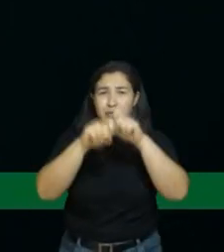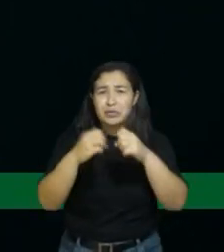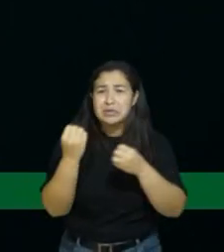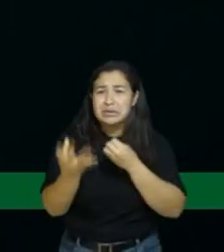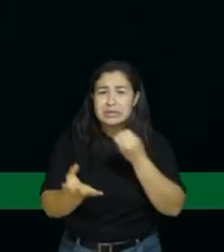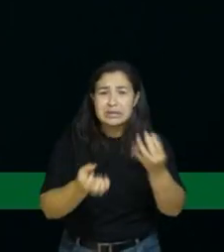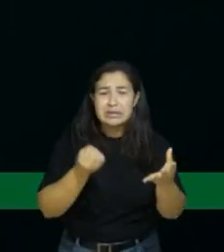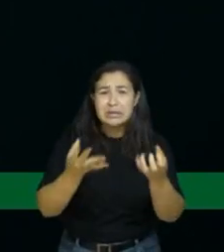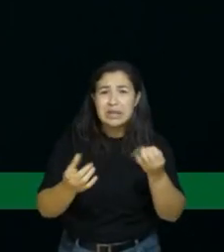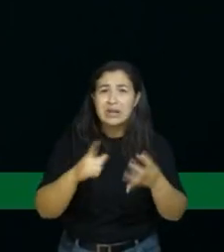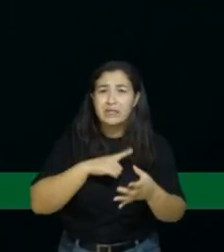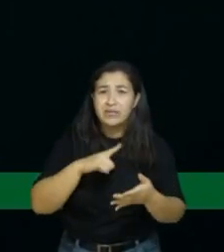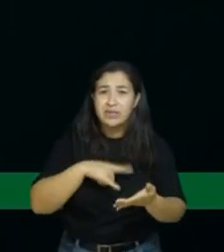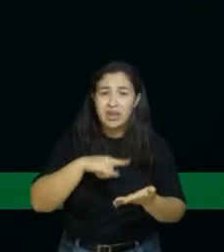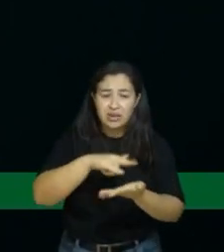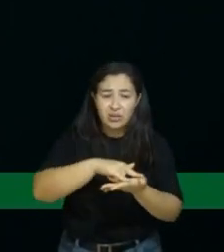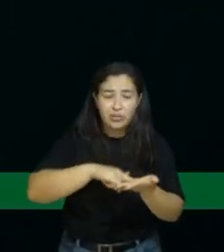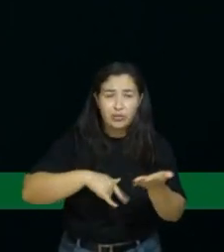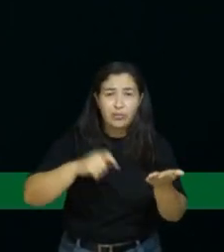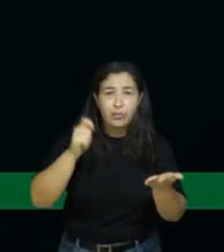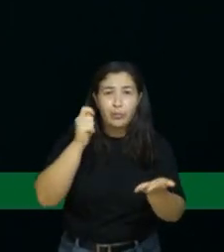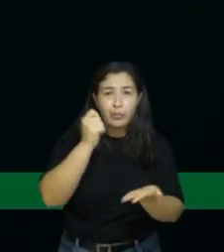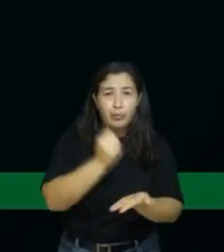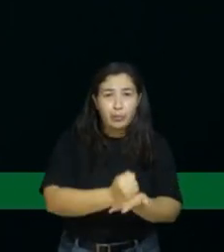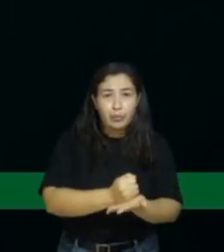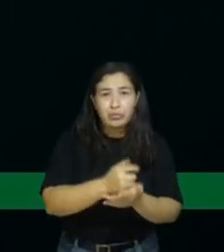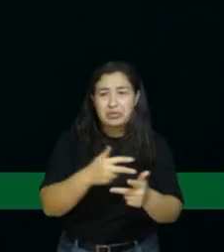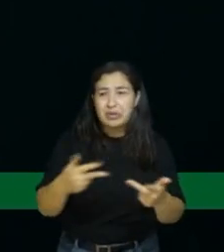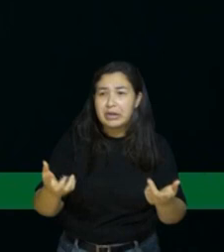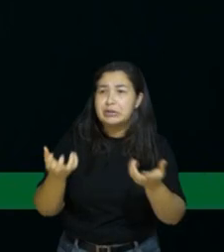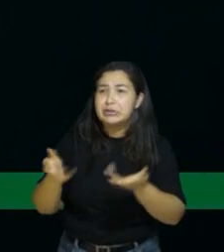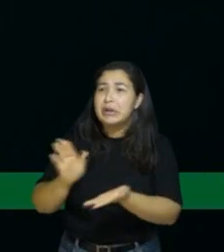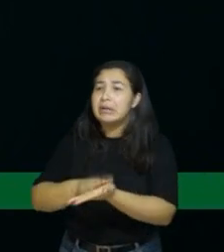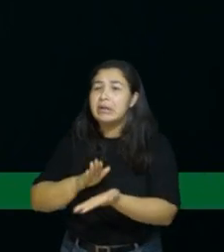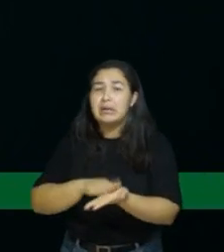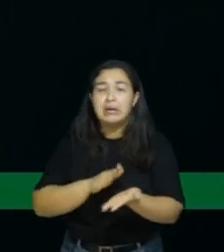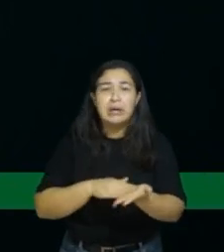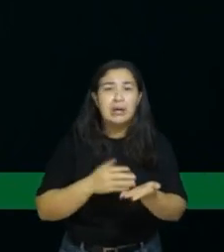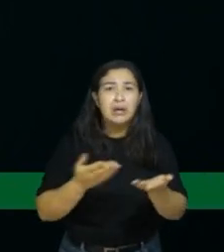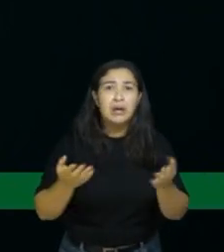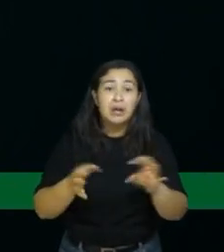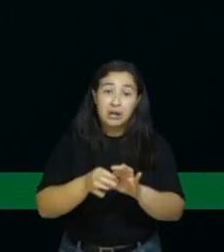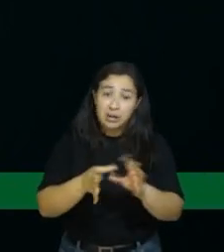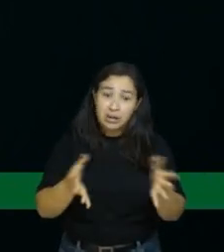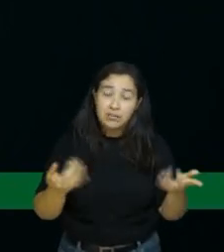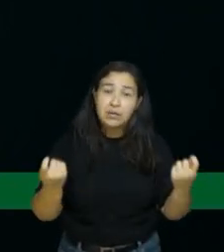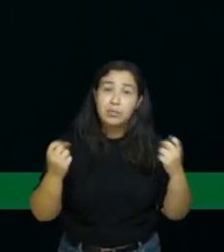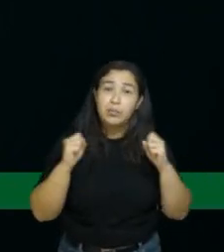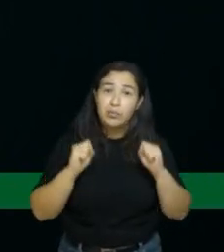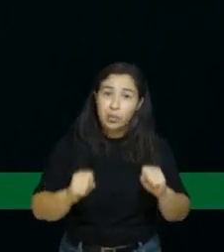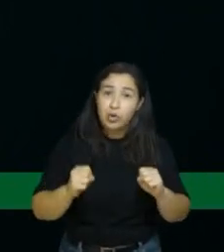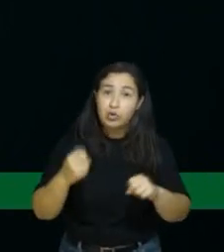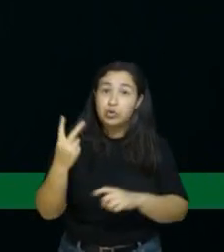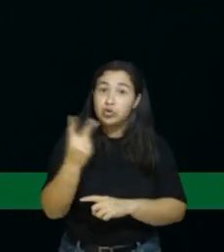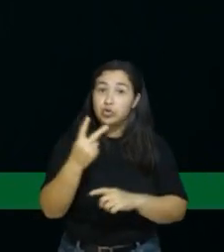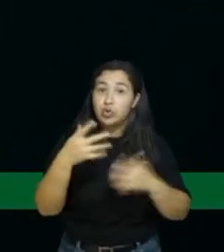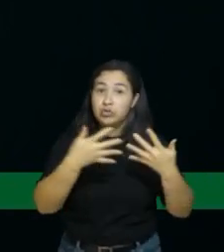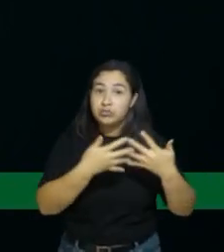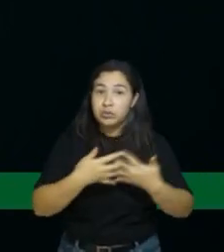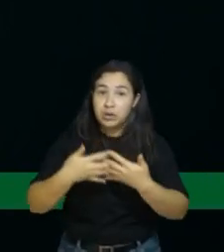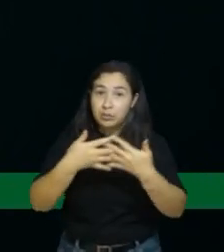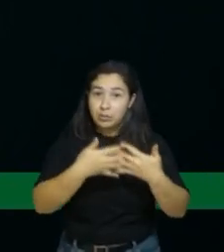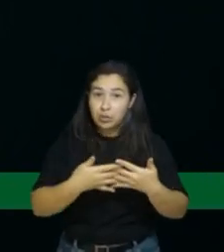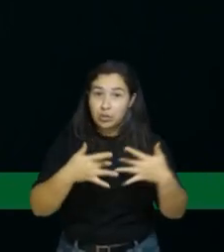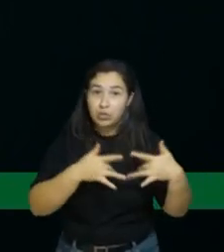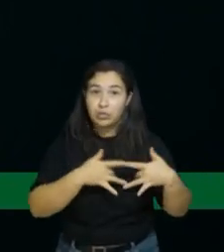enfim em função de algumas questões a gente já conseguiu eh ajudar na na liberação de duas carretas dois caminhões com com doações